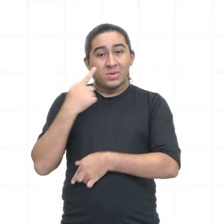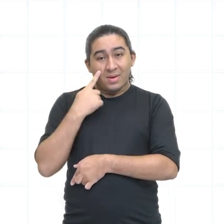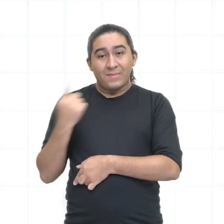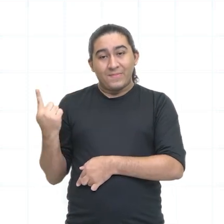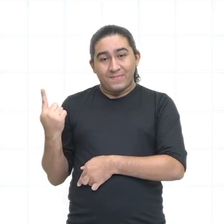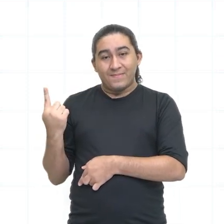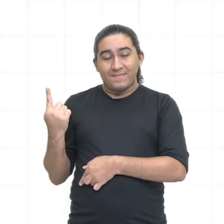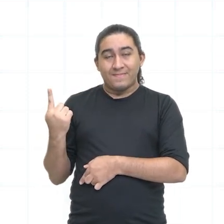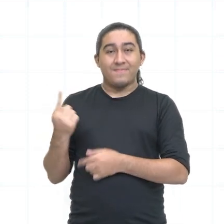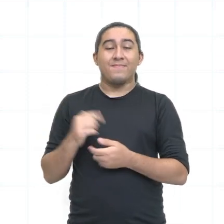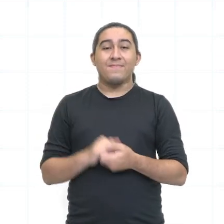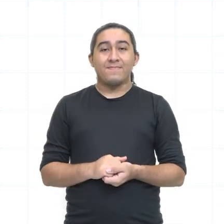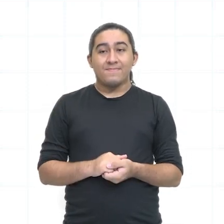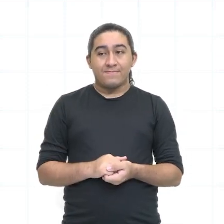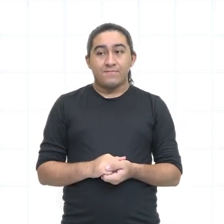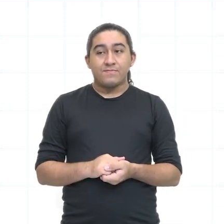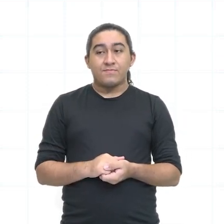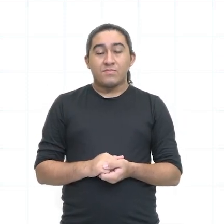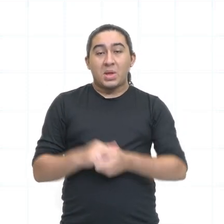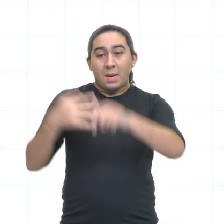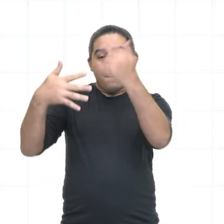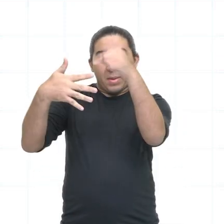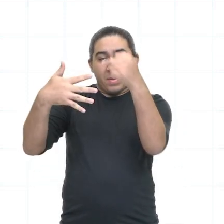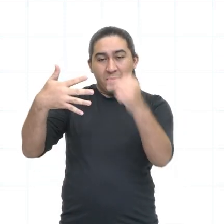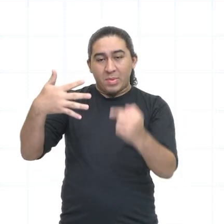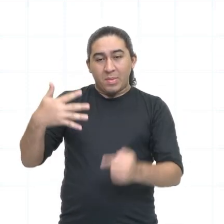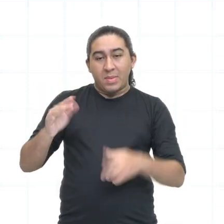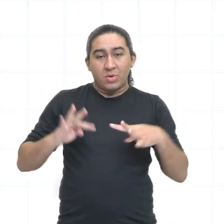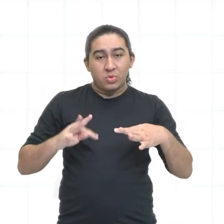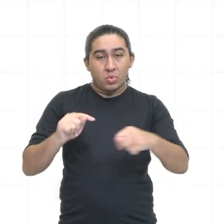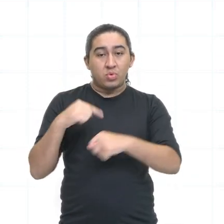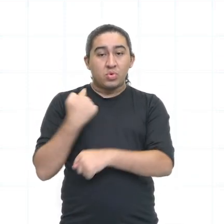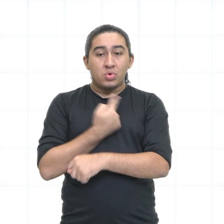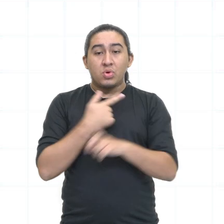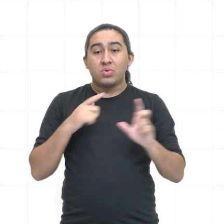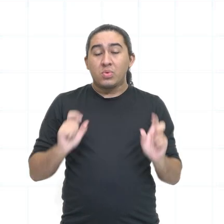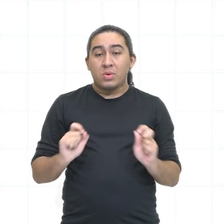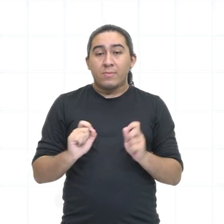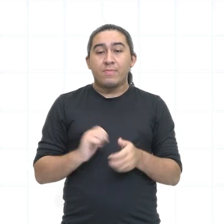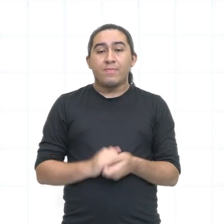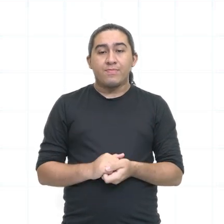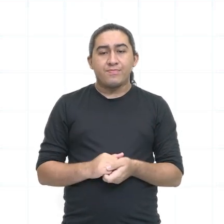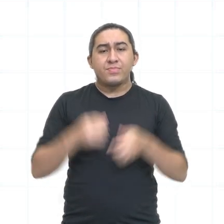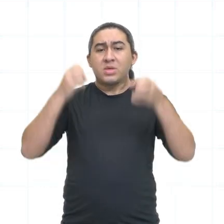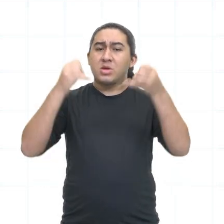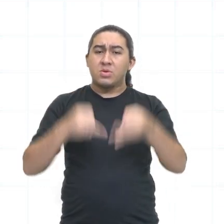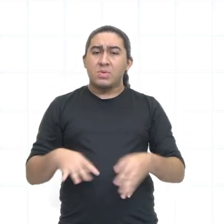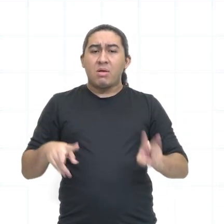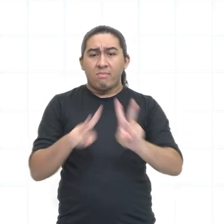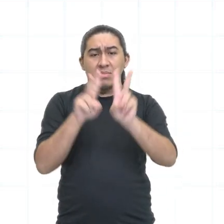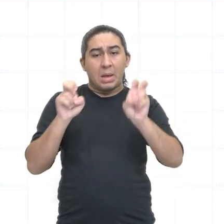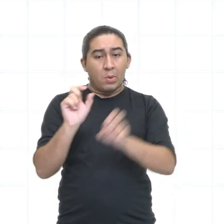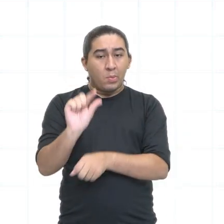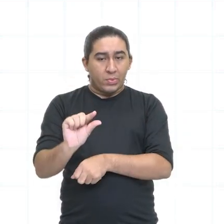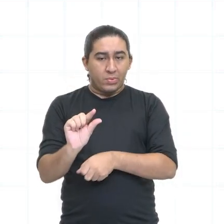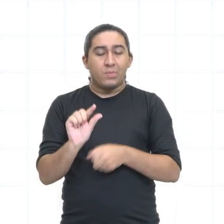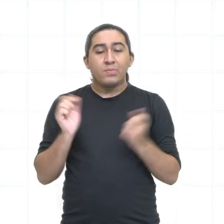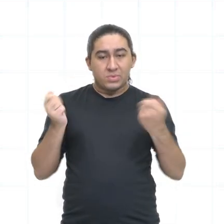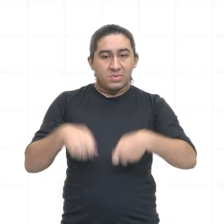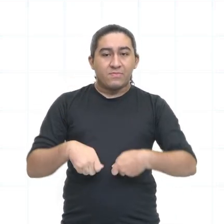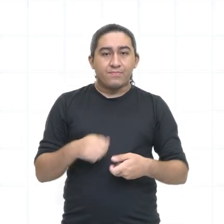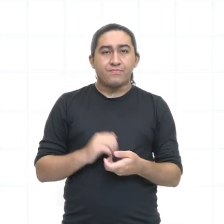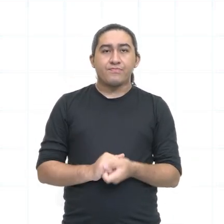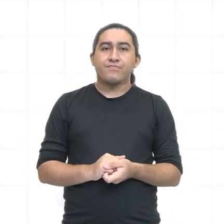a instalação artística. Então, todos esses movimentos contemporâneos a gente vai falar um pouquinho para vocês. Então,